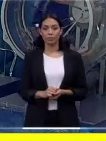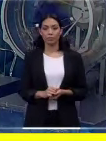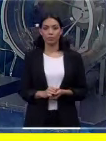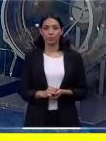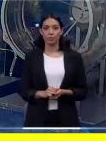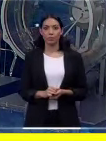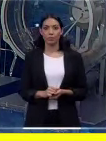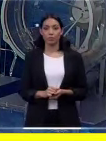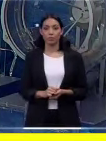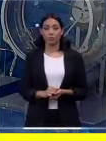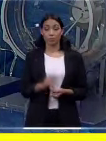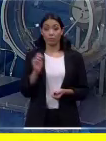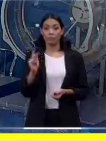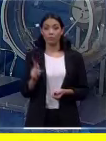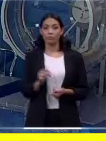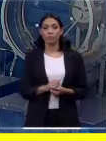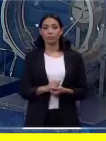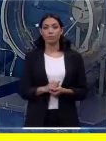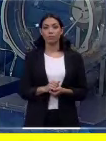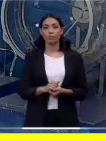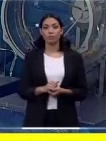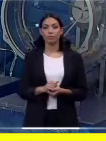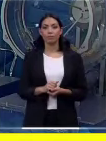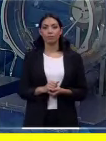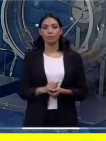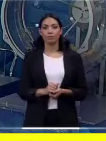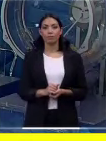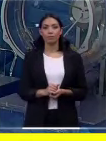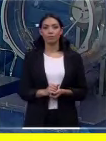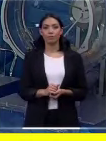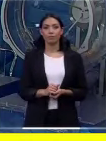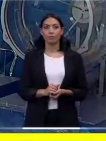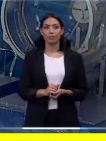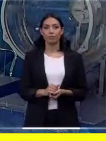Aí está. Agora sim, o globo